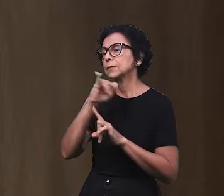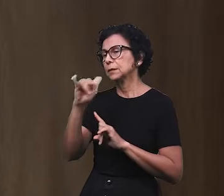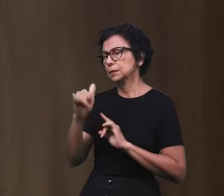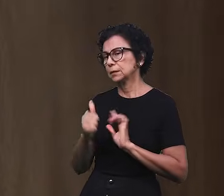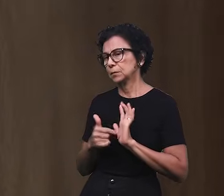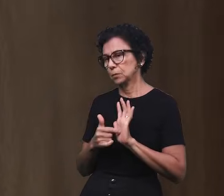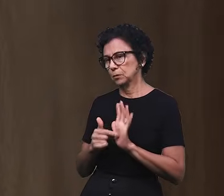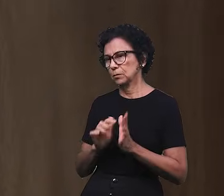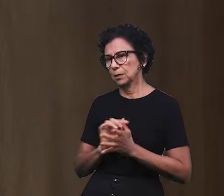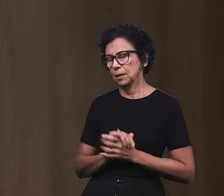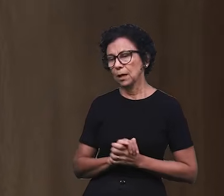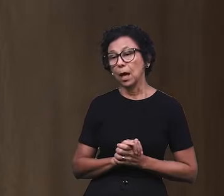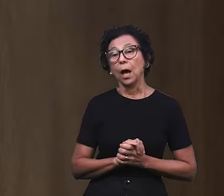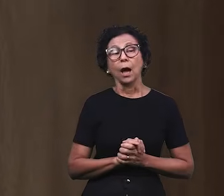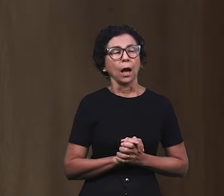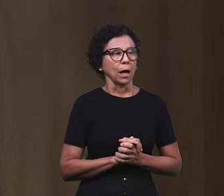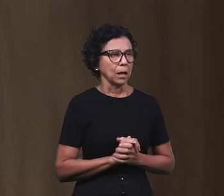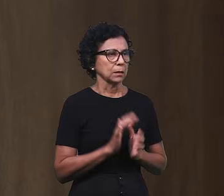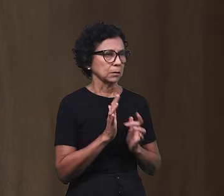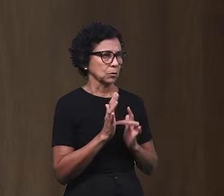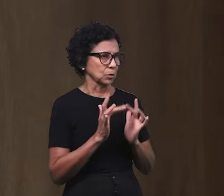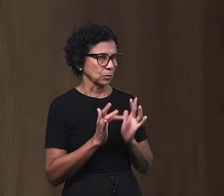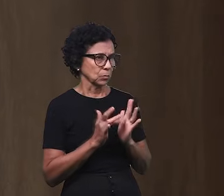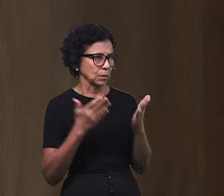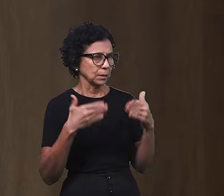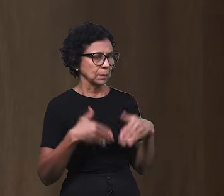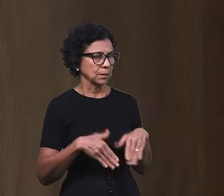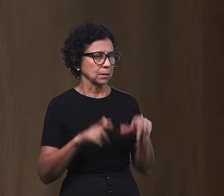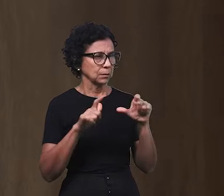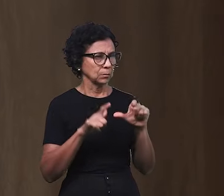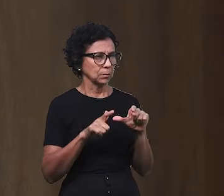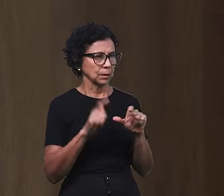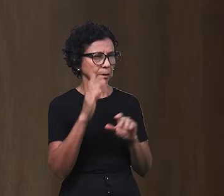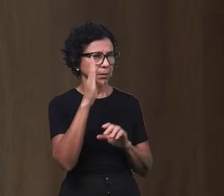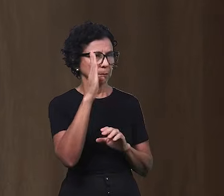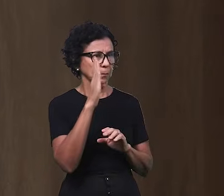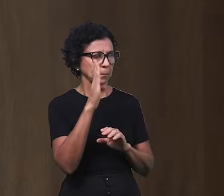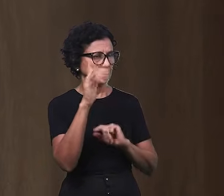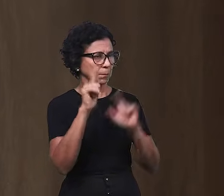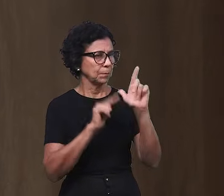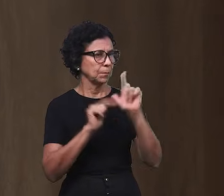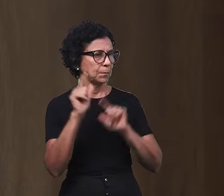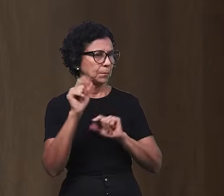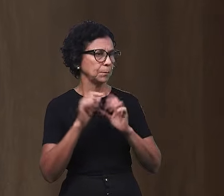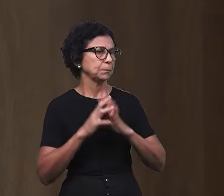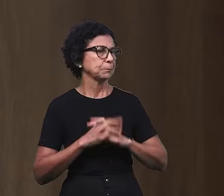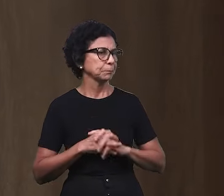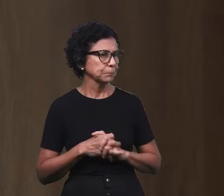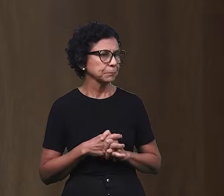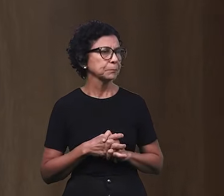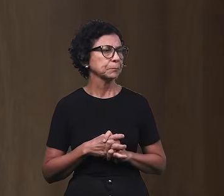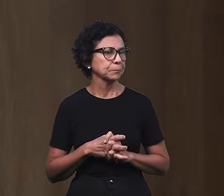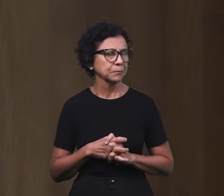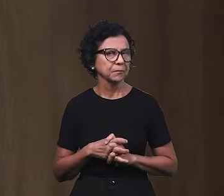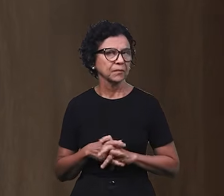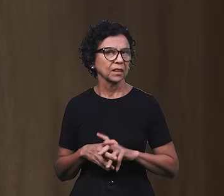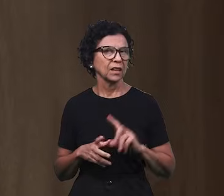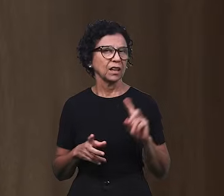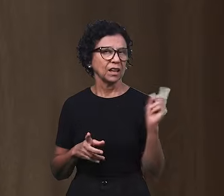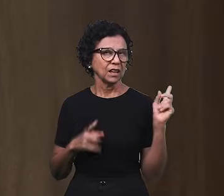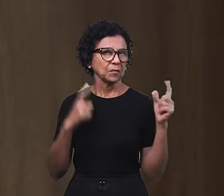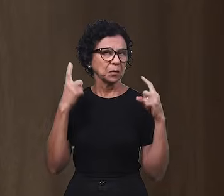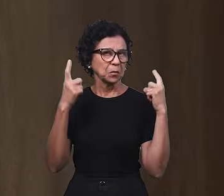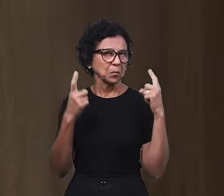ele ia nascer em Belém. Então ele tinha a profecia, mas só que a preocupação dele não